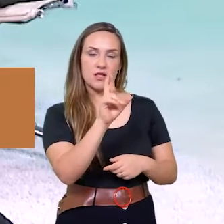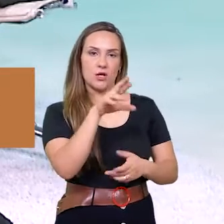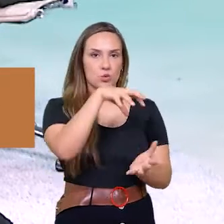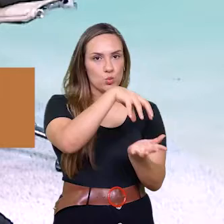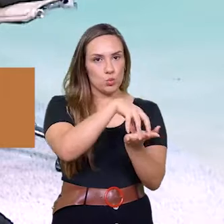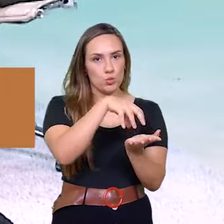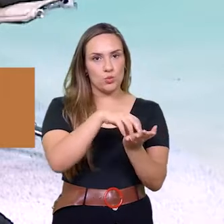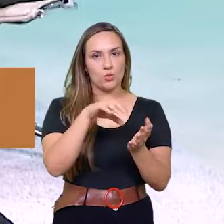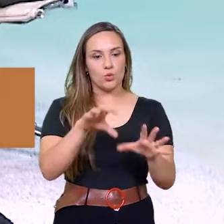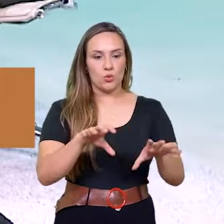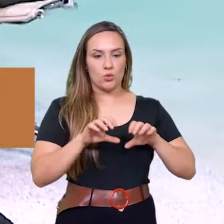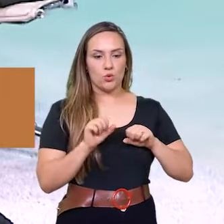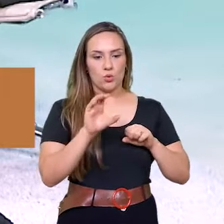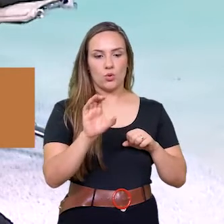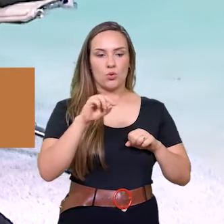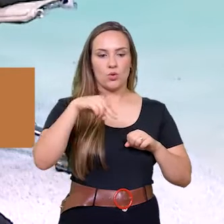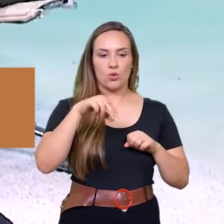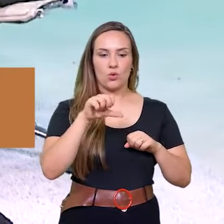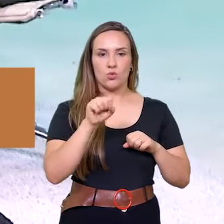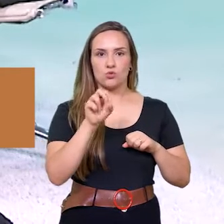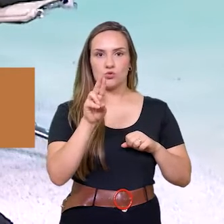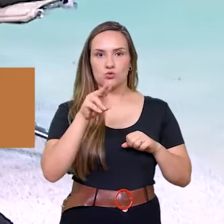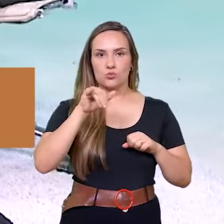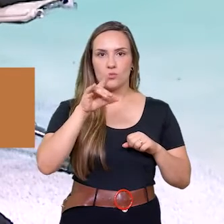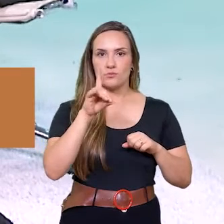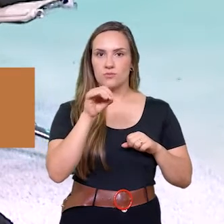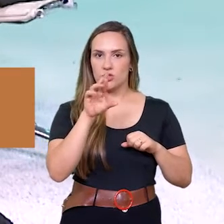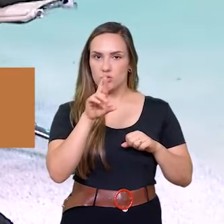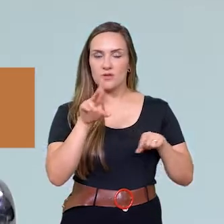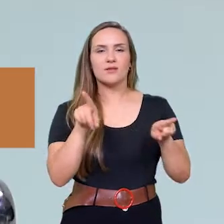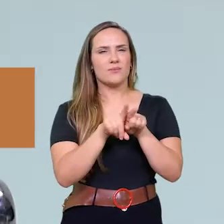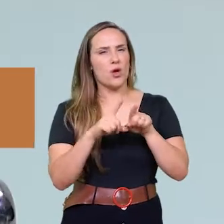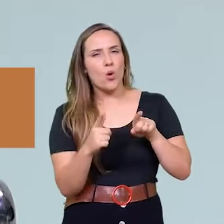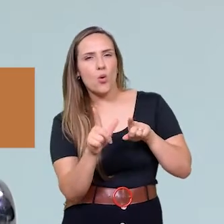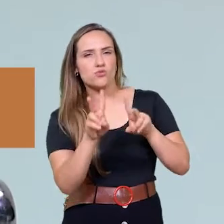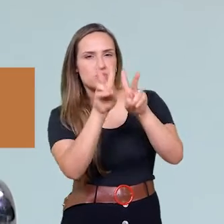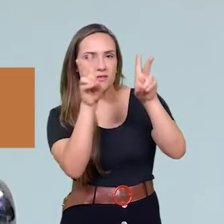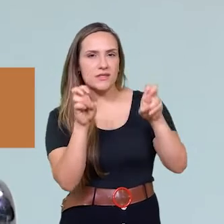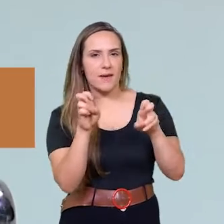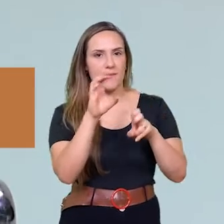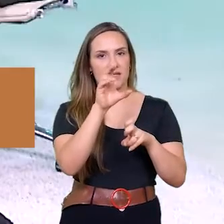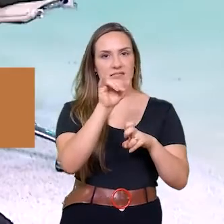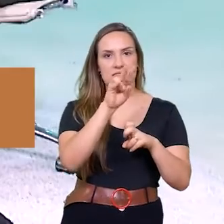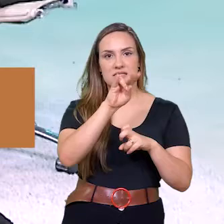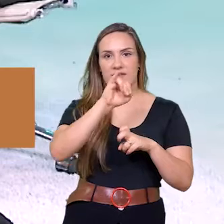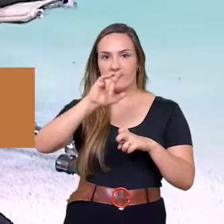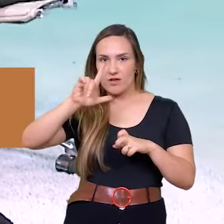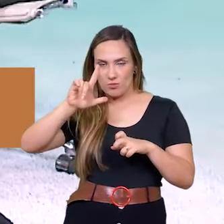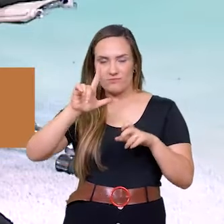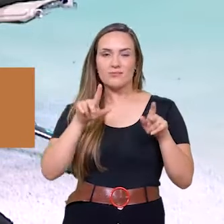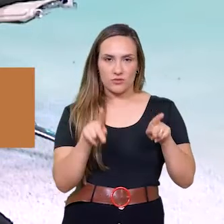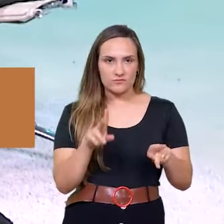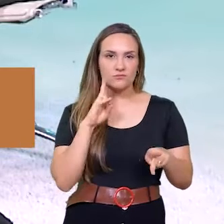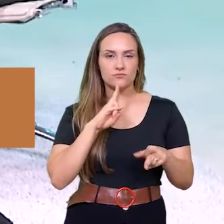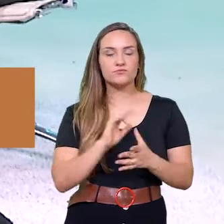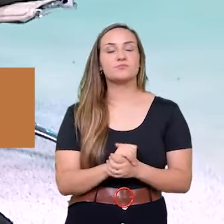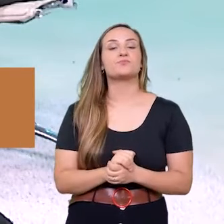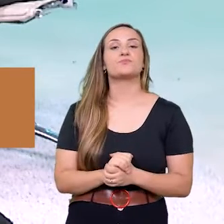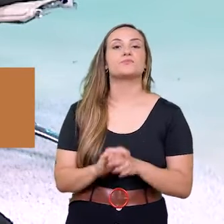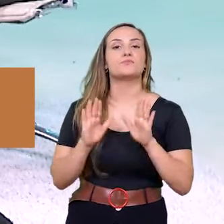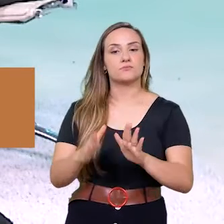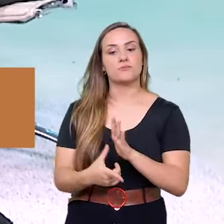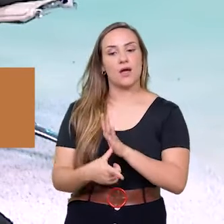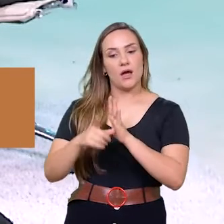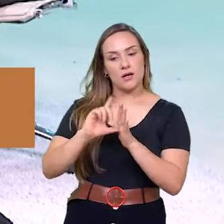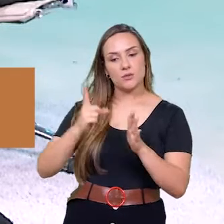do Consumidor e demais matérias cíveis residuais. Defensora, seja muito bem-vinda. Bom, mas antes da gente começar o programa